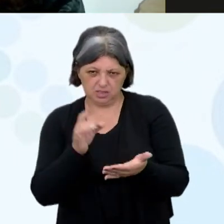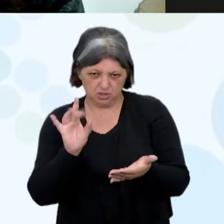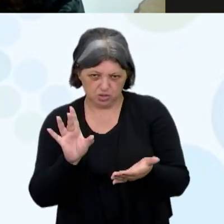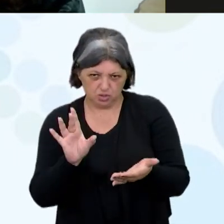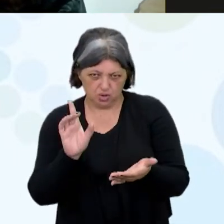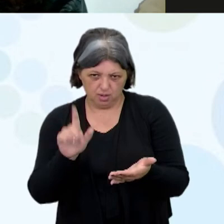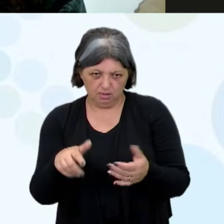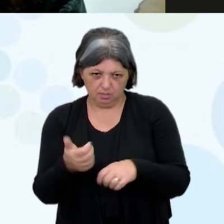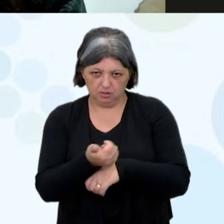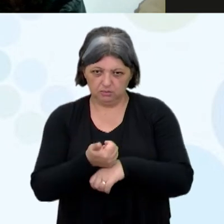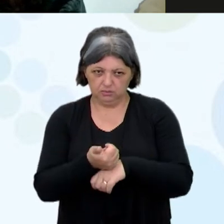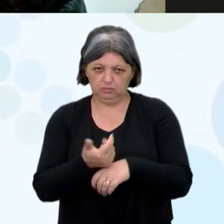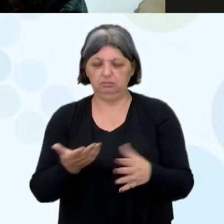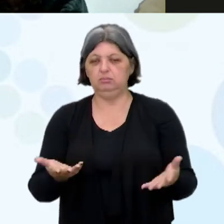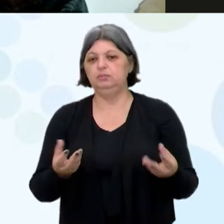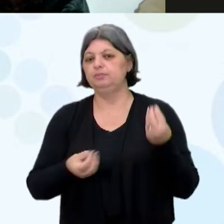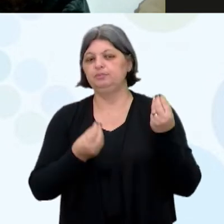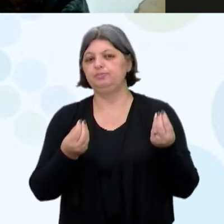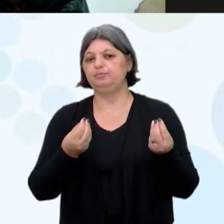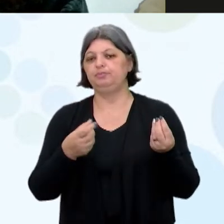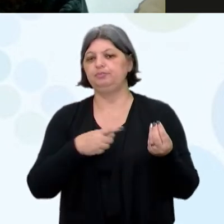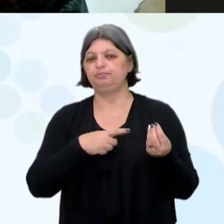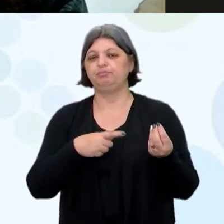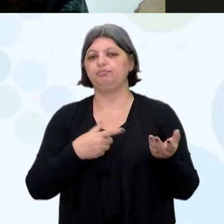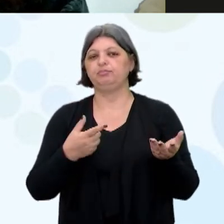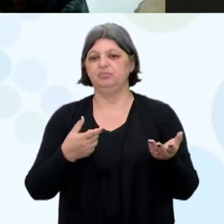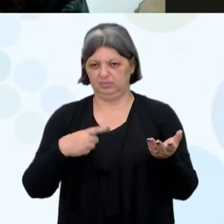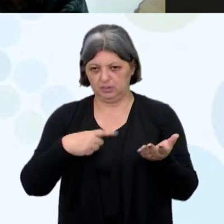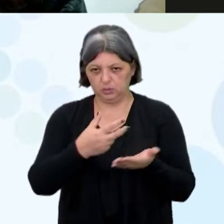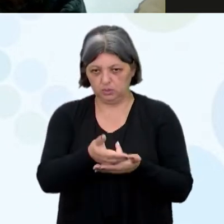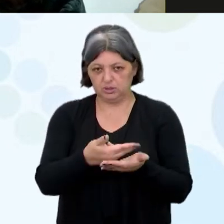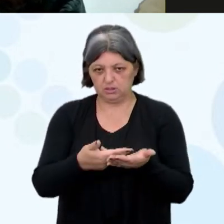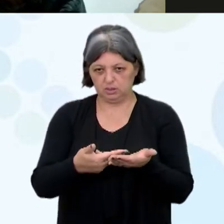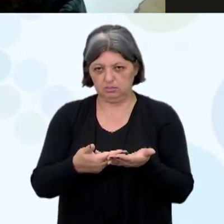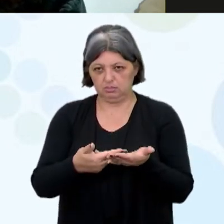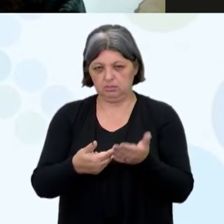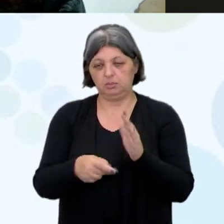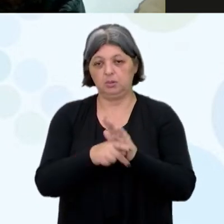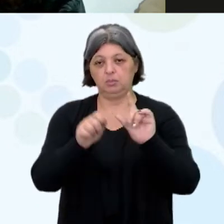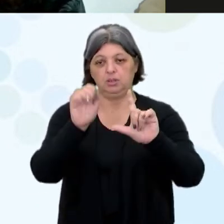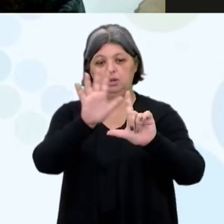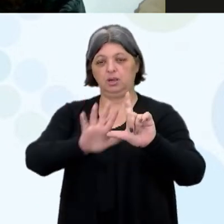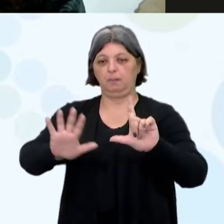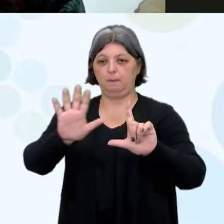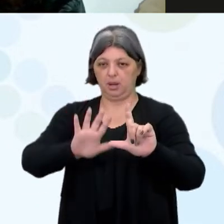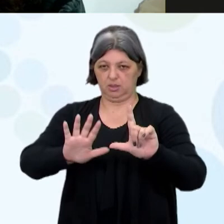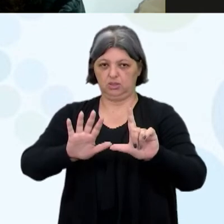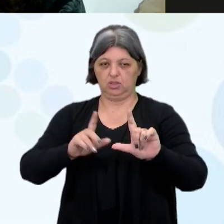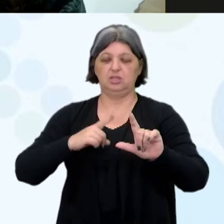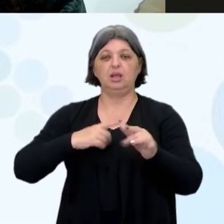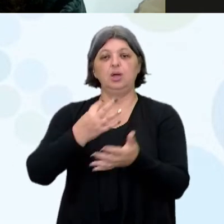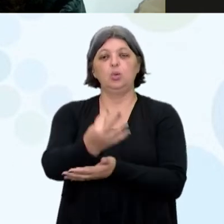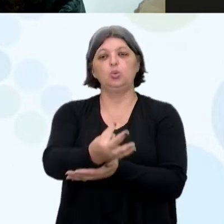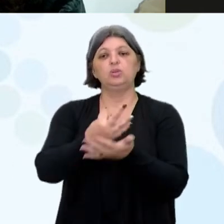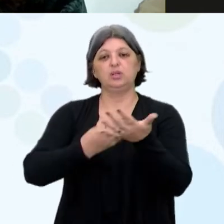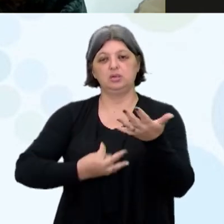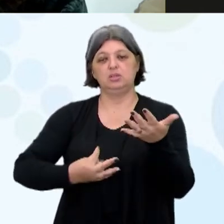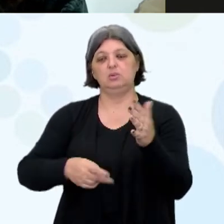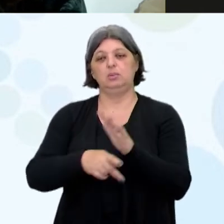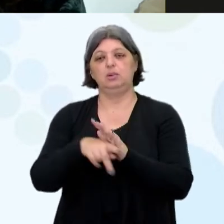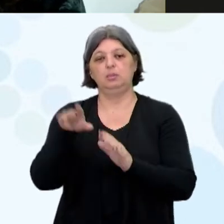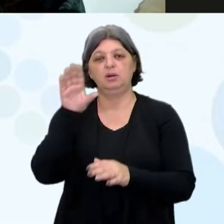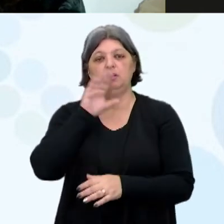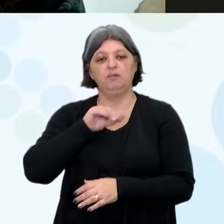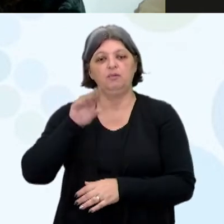que precisa? Qual é o toque ali? Porque tem o desenho, né? Tem a figura, mas temos também o texto escrito, o texto verbal.